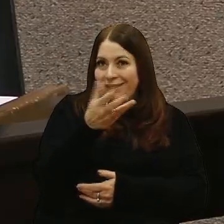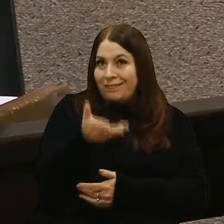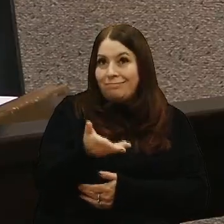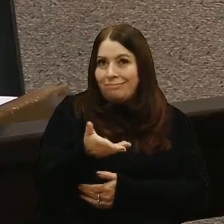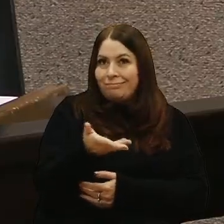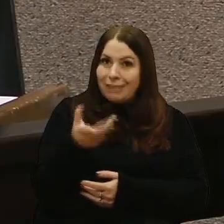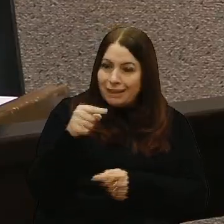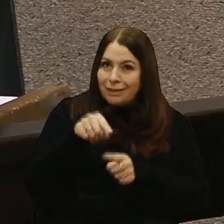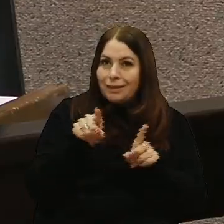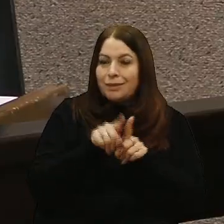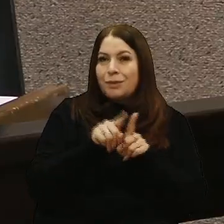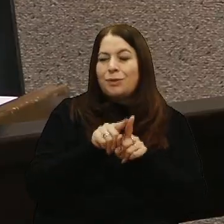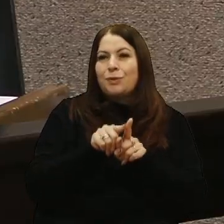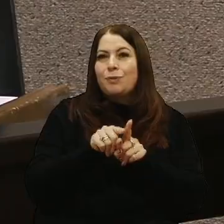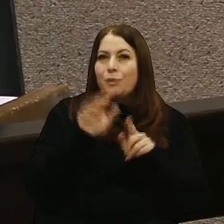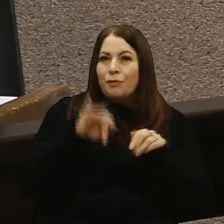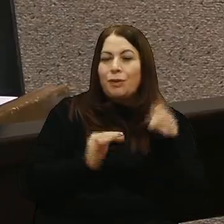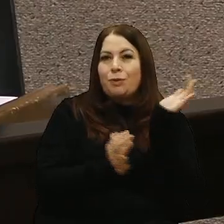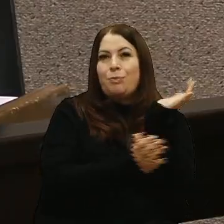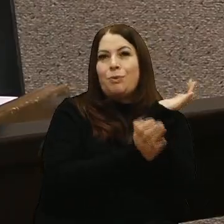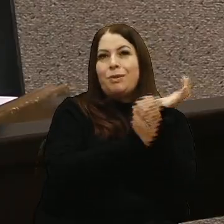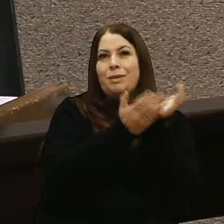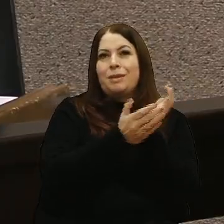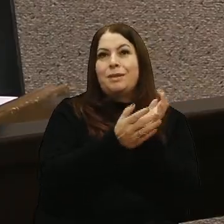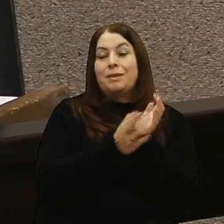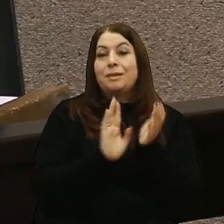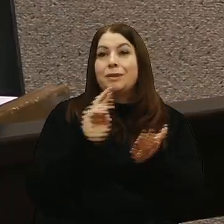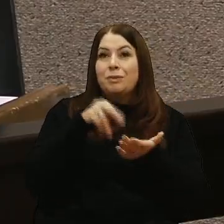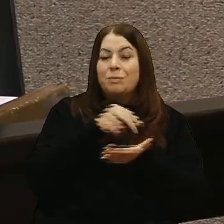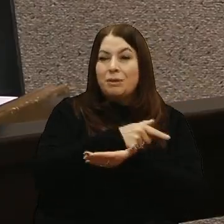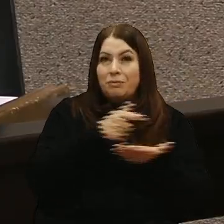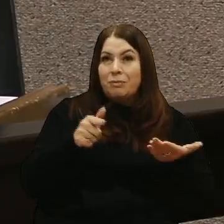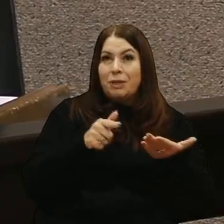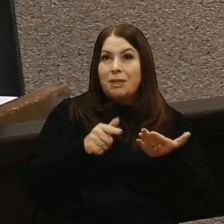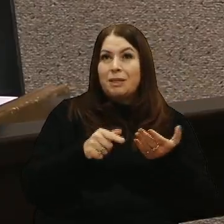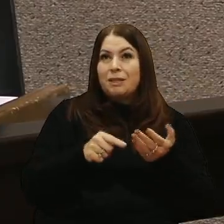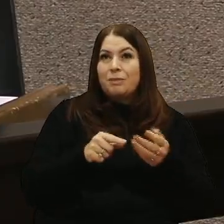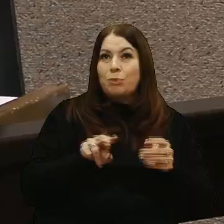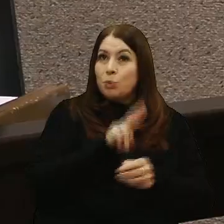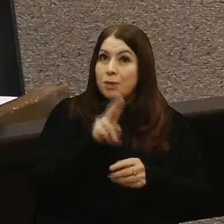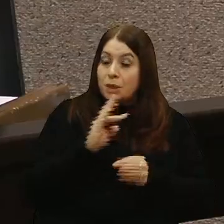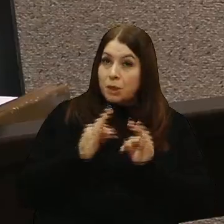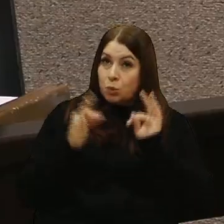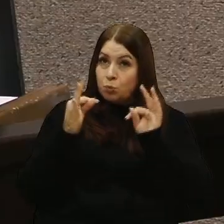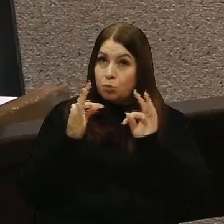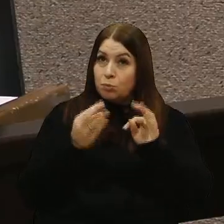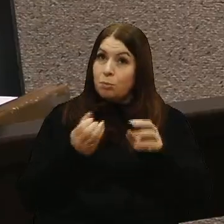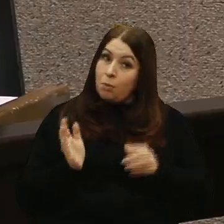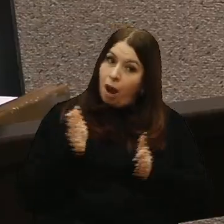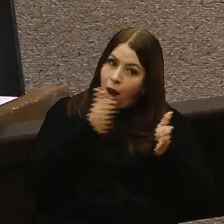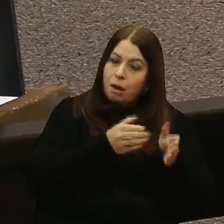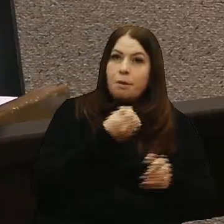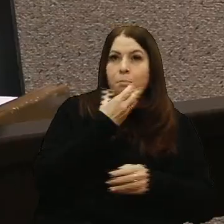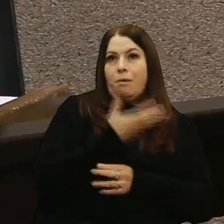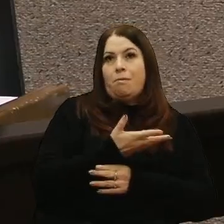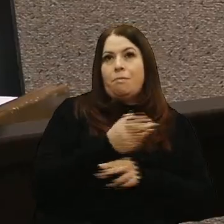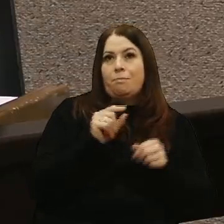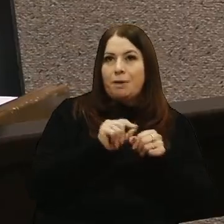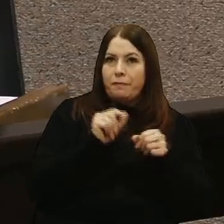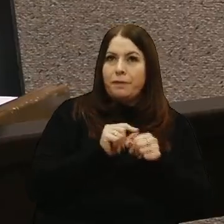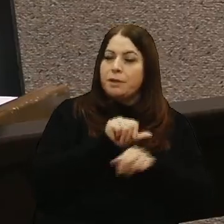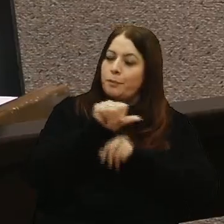nesse sentido de desburocratizar e realmente ocupar a tecnologia para a parte boa, a gente tem que